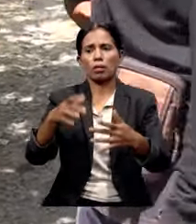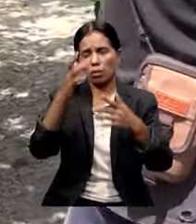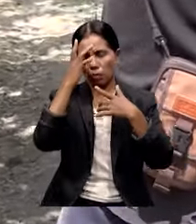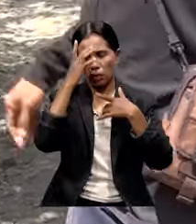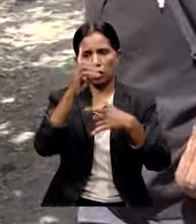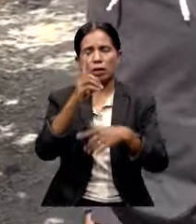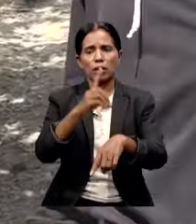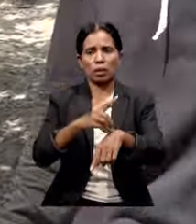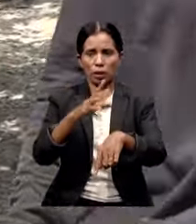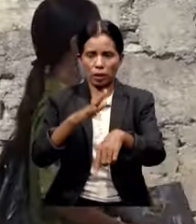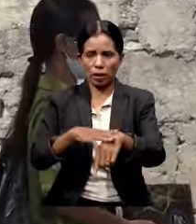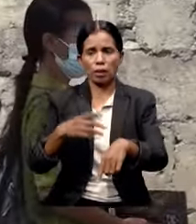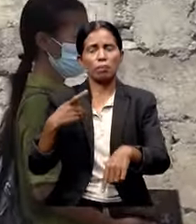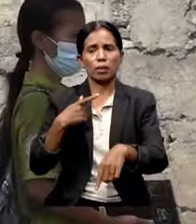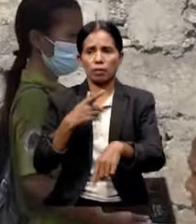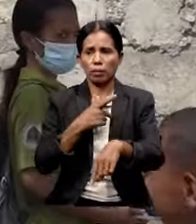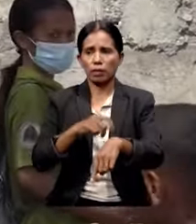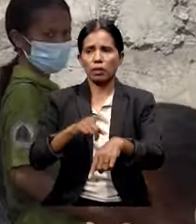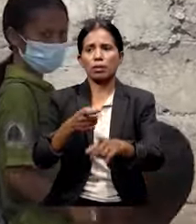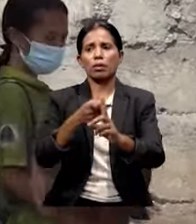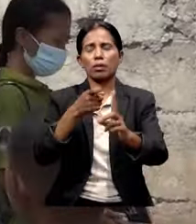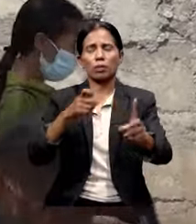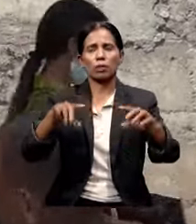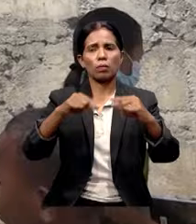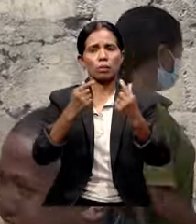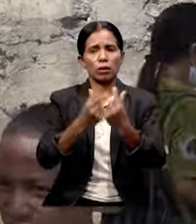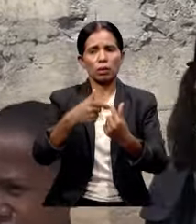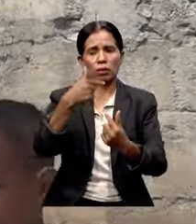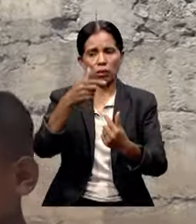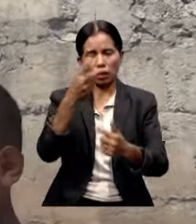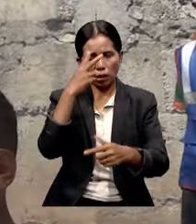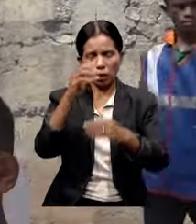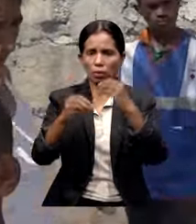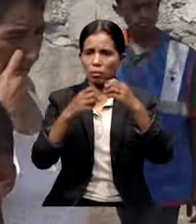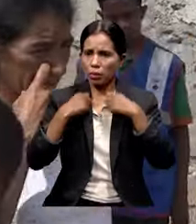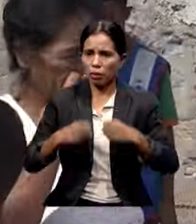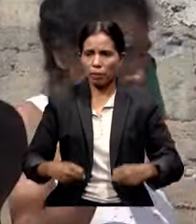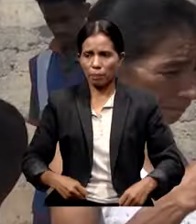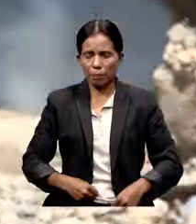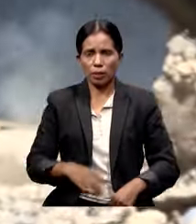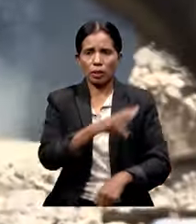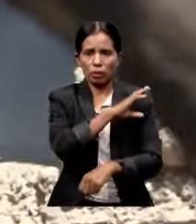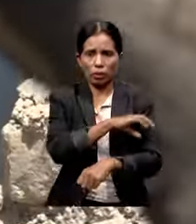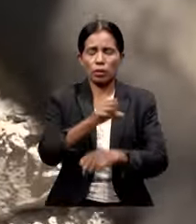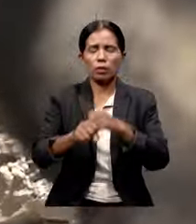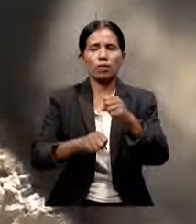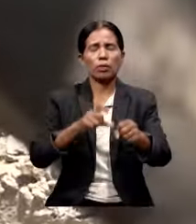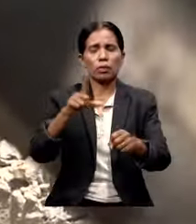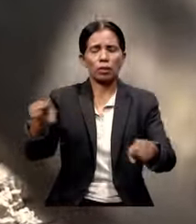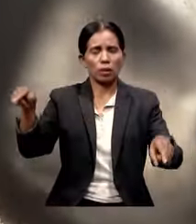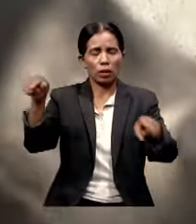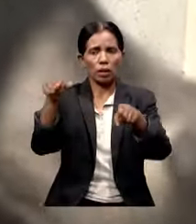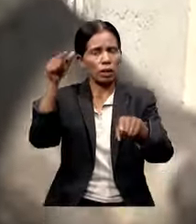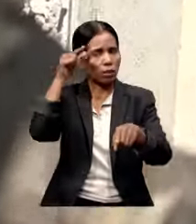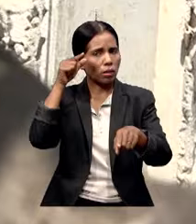dengue. Parlamento Nacional li husi comissão ge nebe trata assunto saúde, segurança social no igualdade